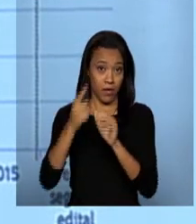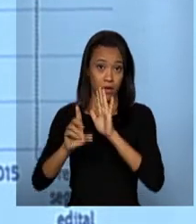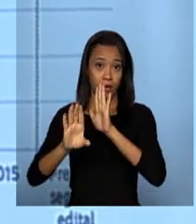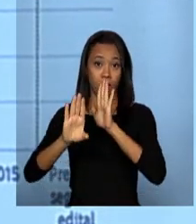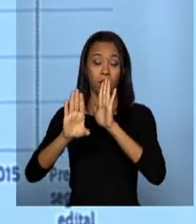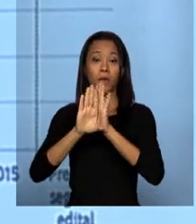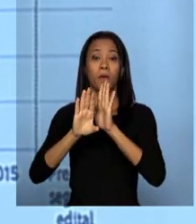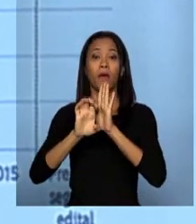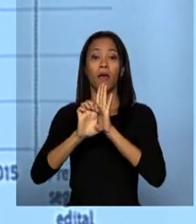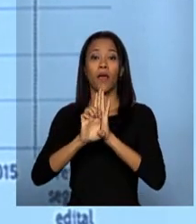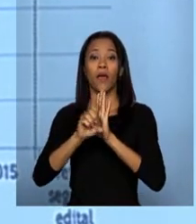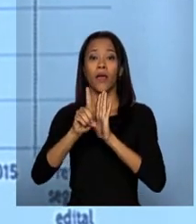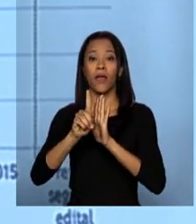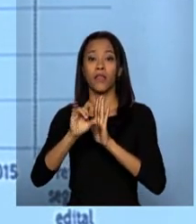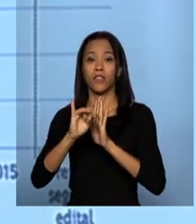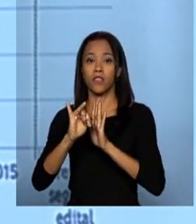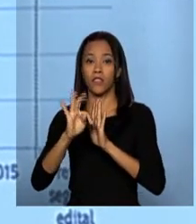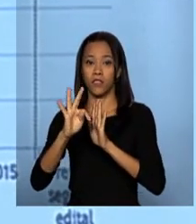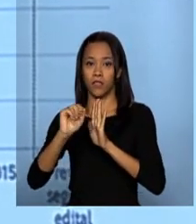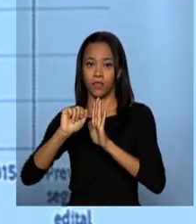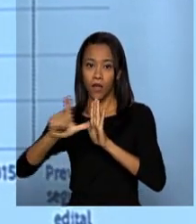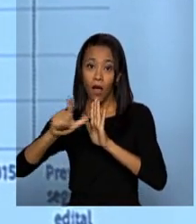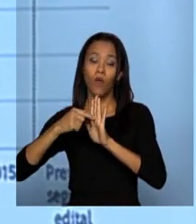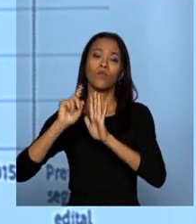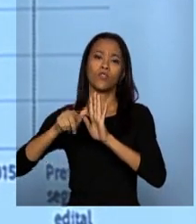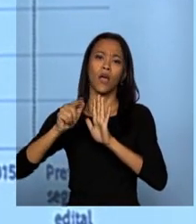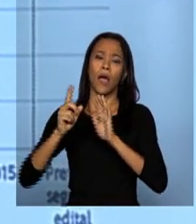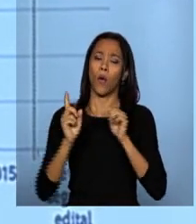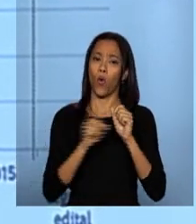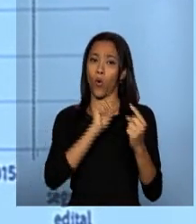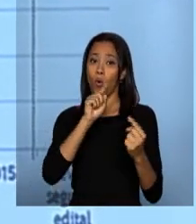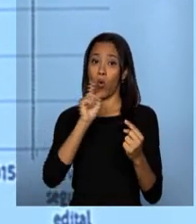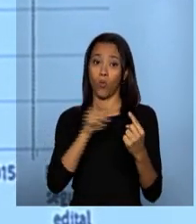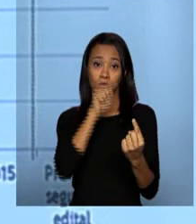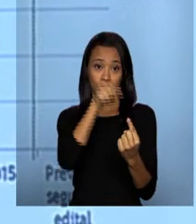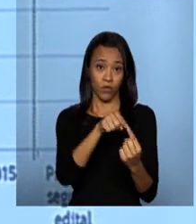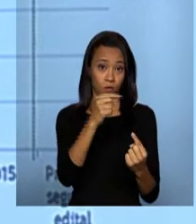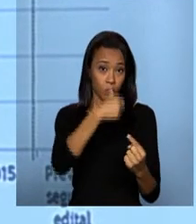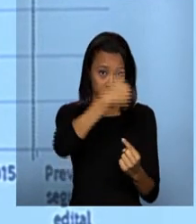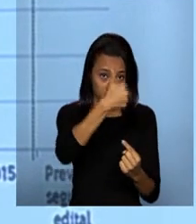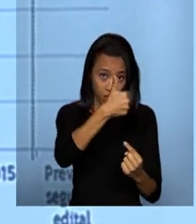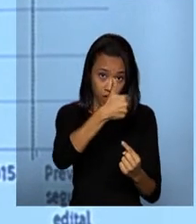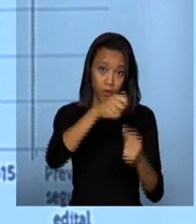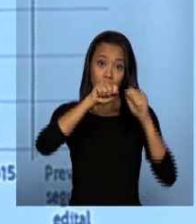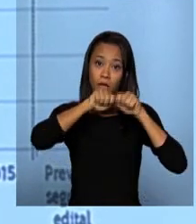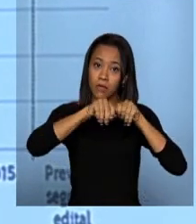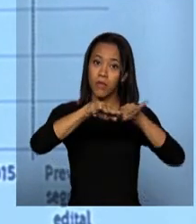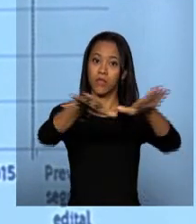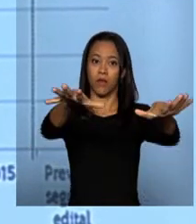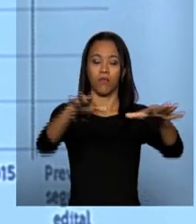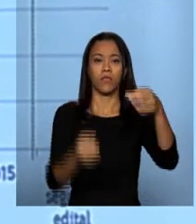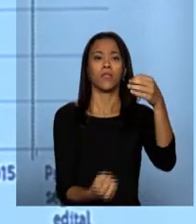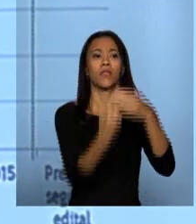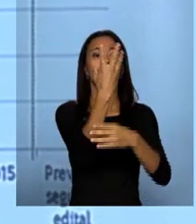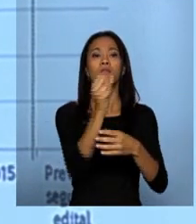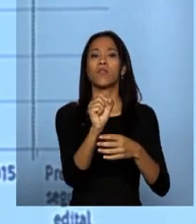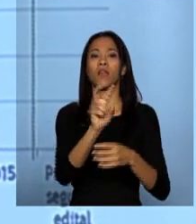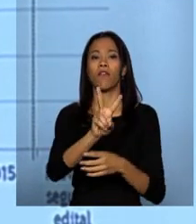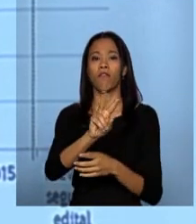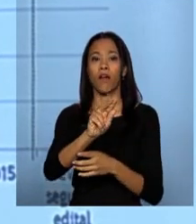gente expandiu bastante. A meta do primeiro edital era a expansão, né? A criação de